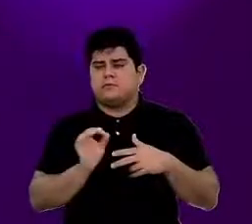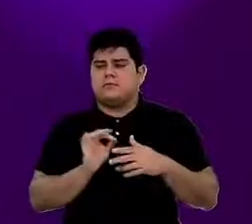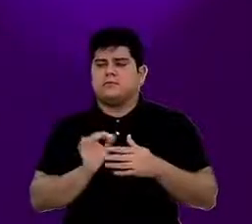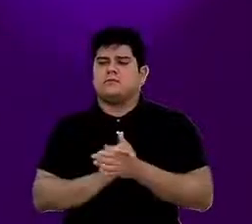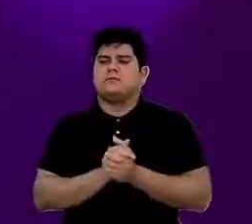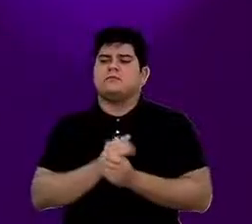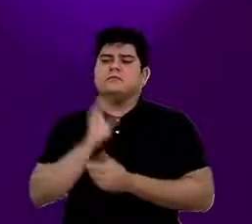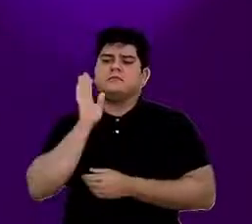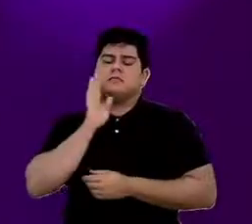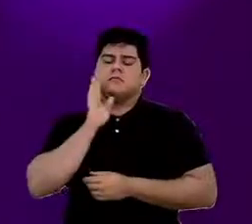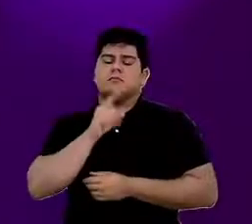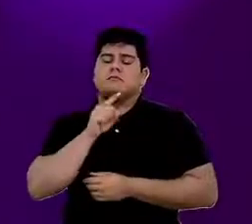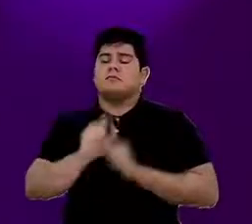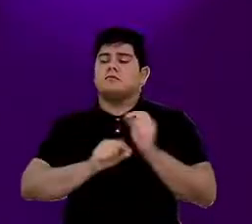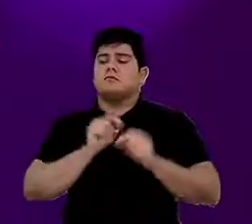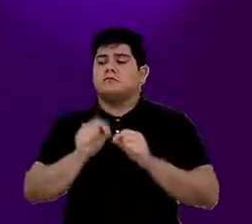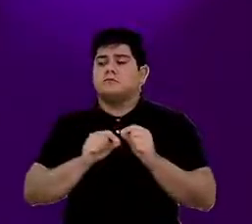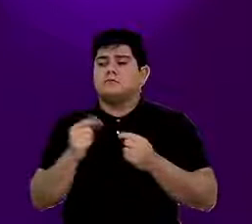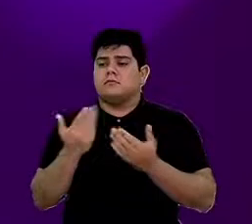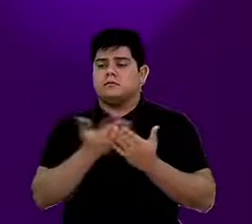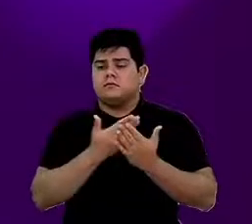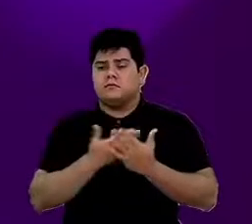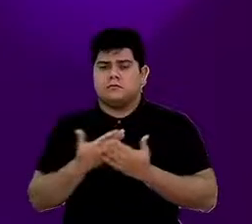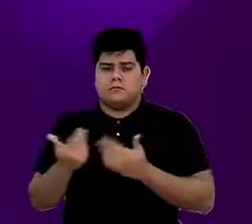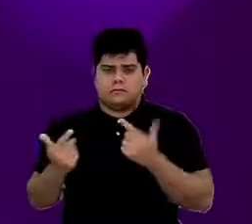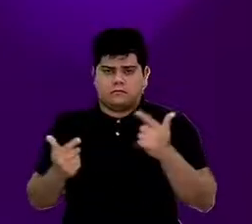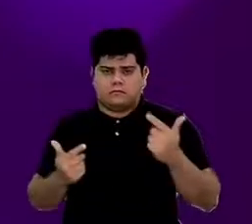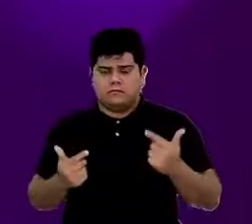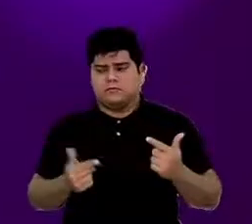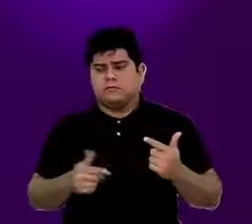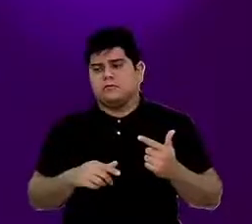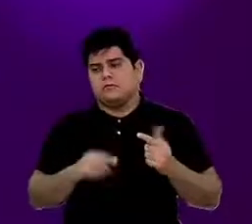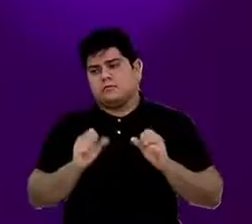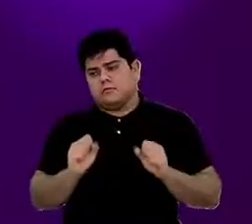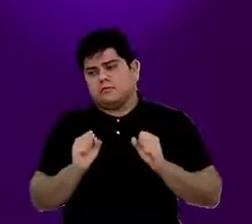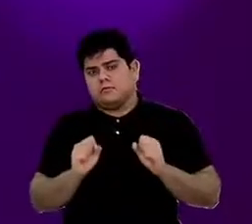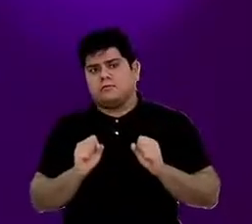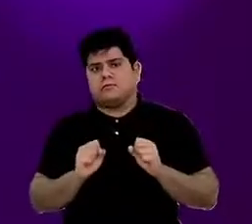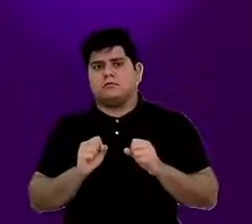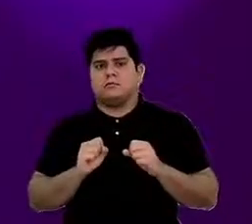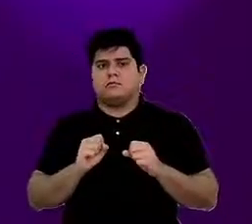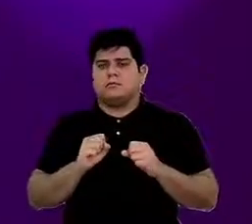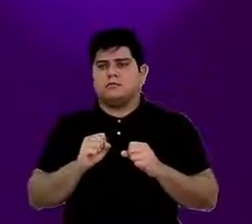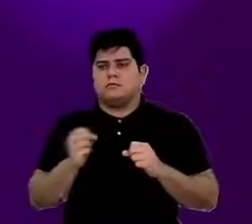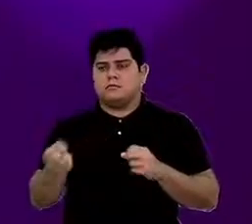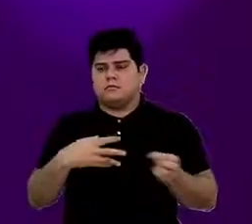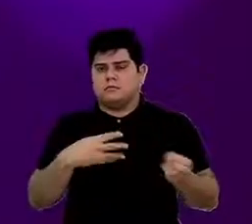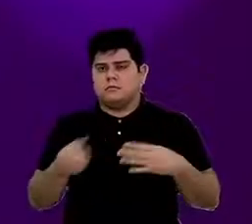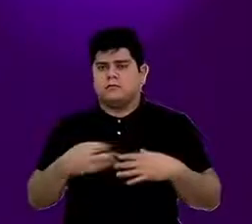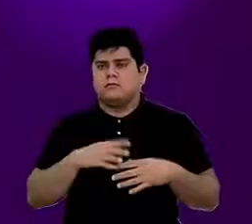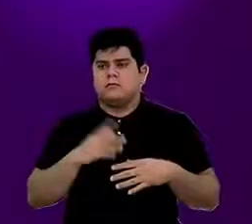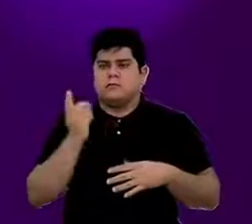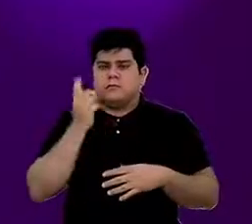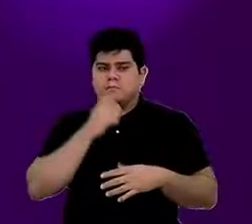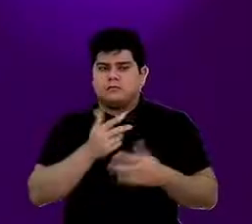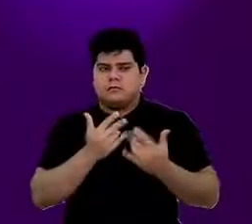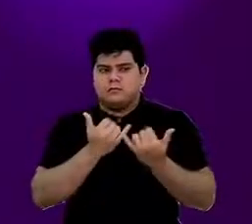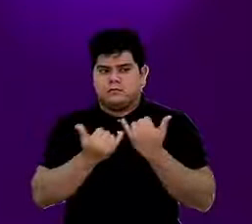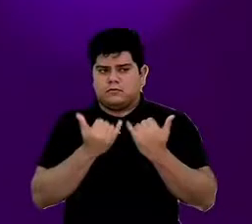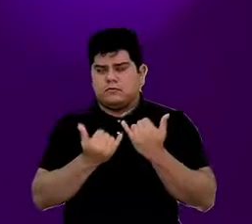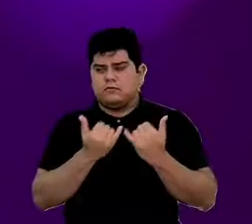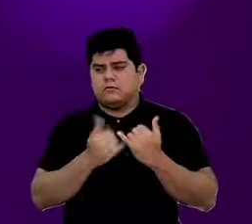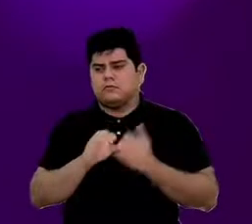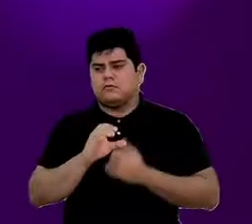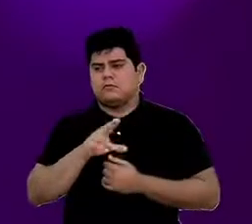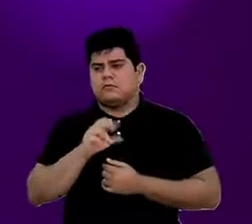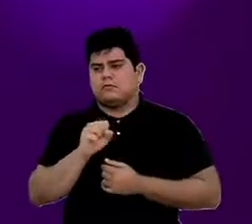interessante, mas a bicúspide, porque não tem nenhum estudo randomizado, apesar de, com as próteses de nova geração, o resultado ser similar à tricúspide.